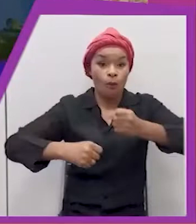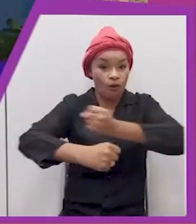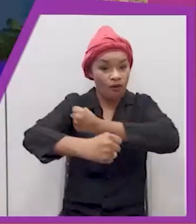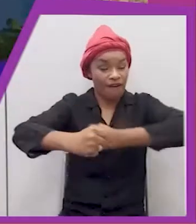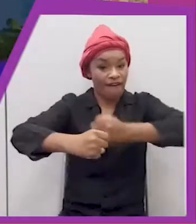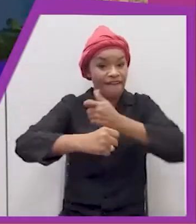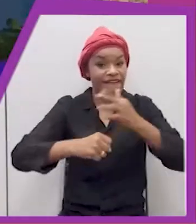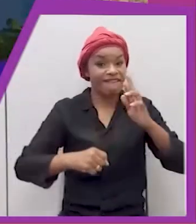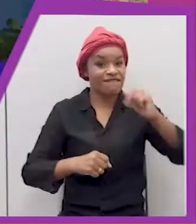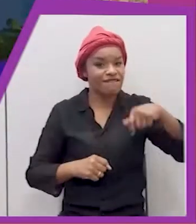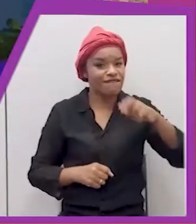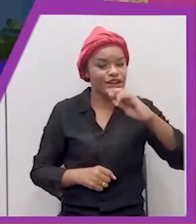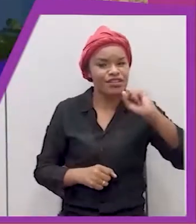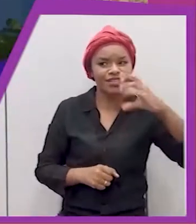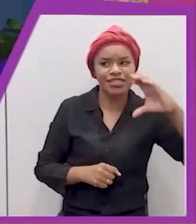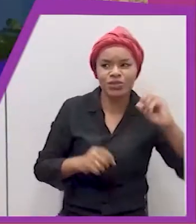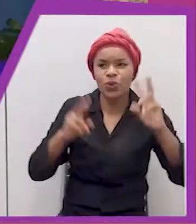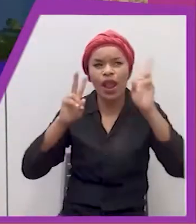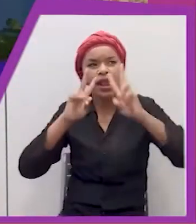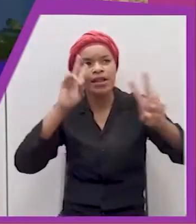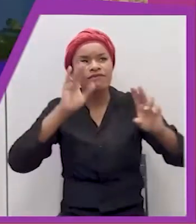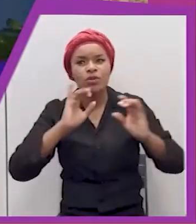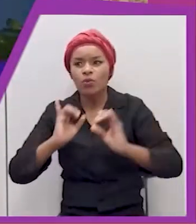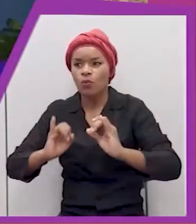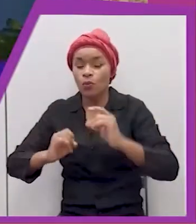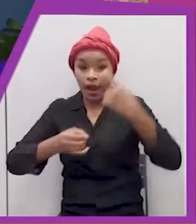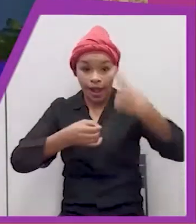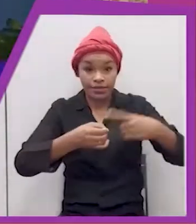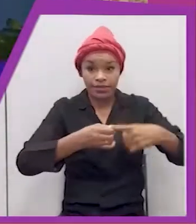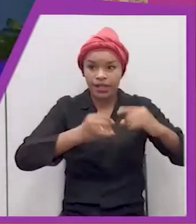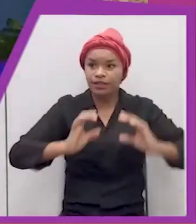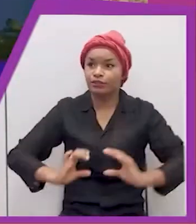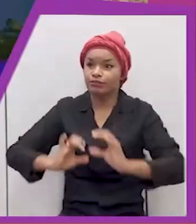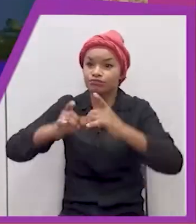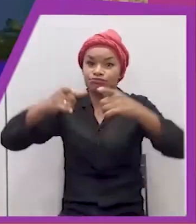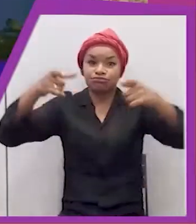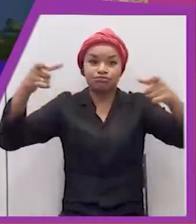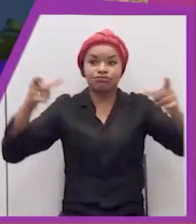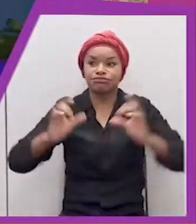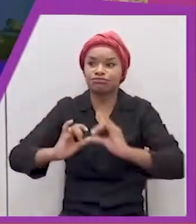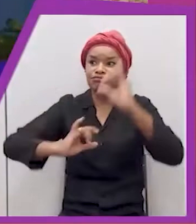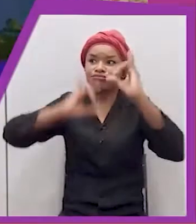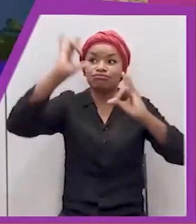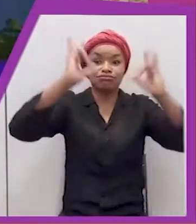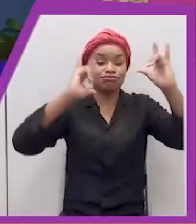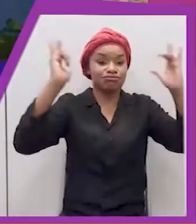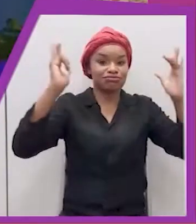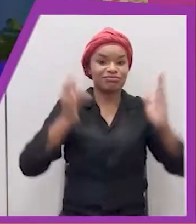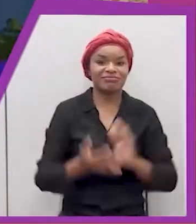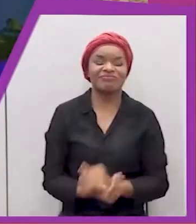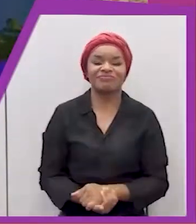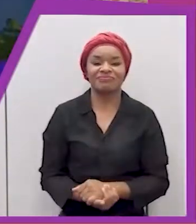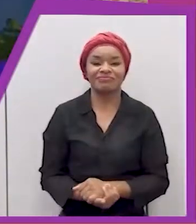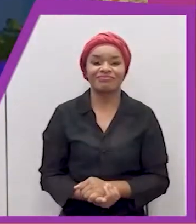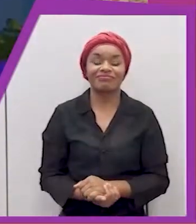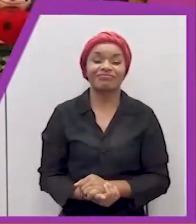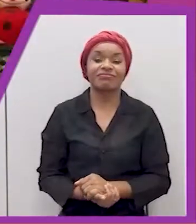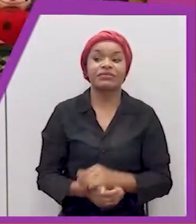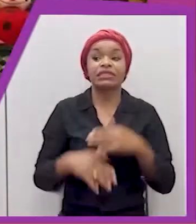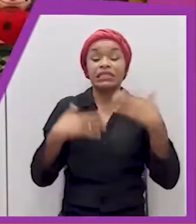padaria e a fama do Francisco pela cidade crescer